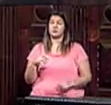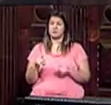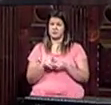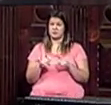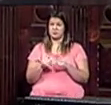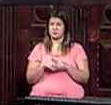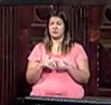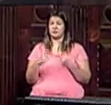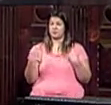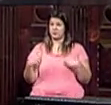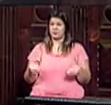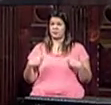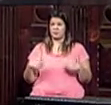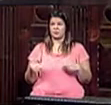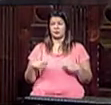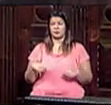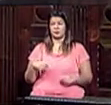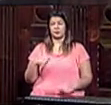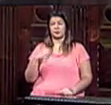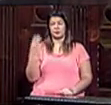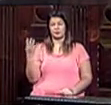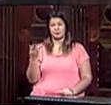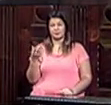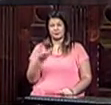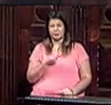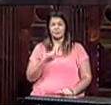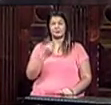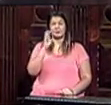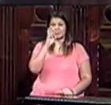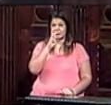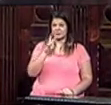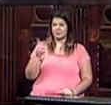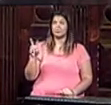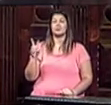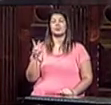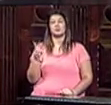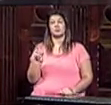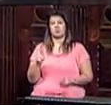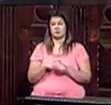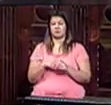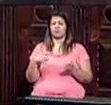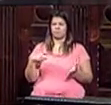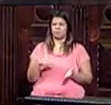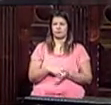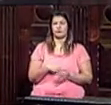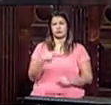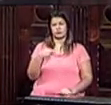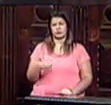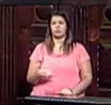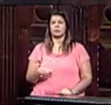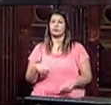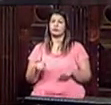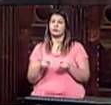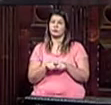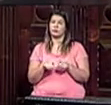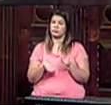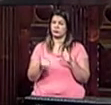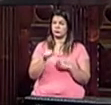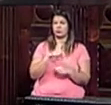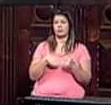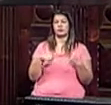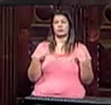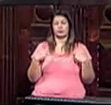infracionais devem ser apreciados e punidos com rigor, do outro lado, se a Polícia Civil tem